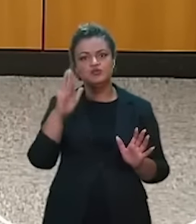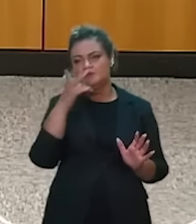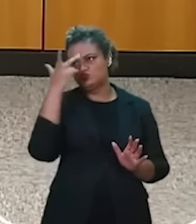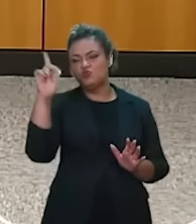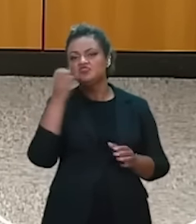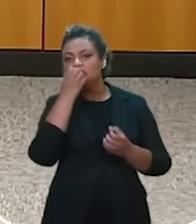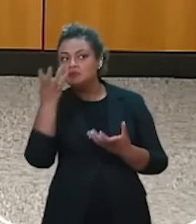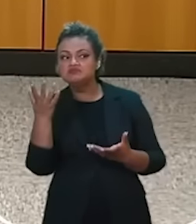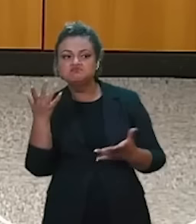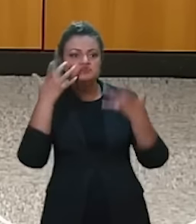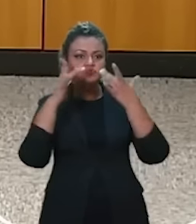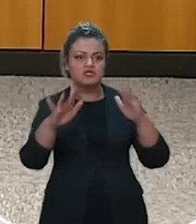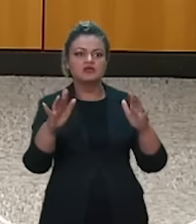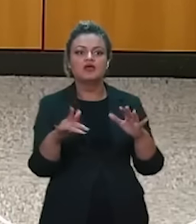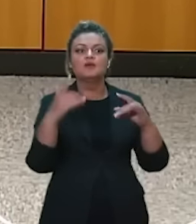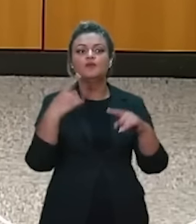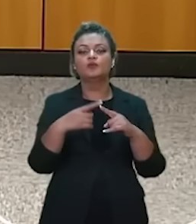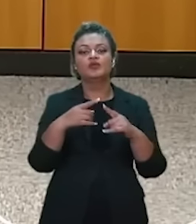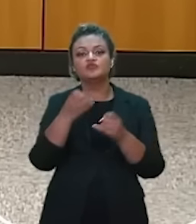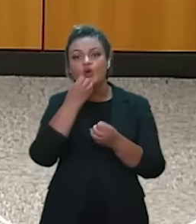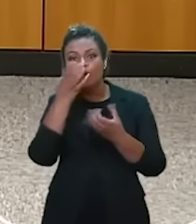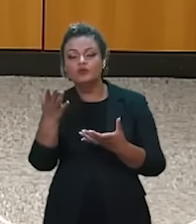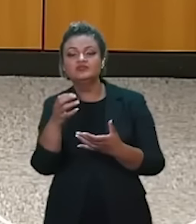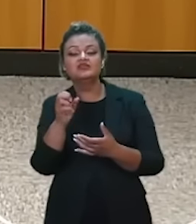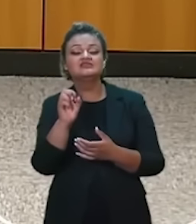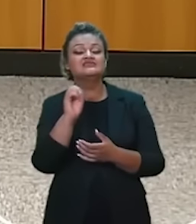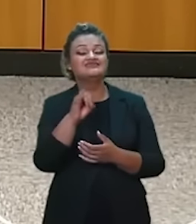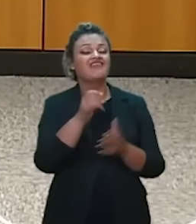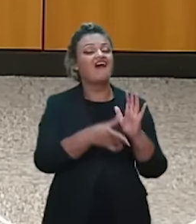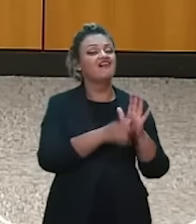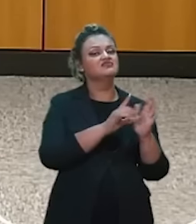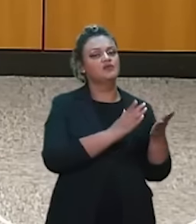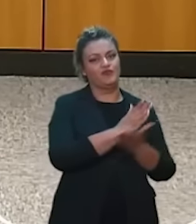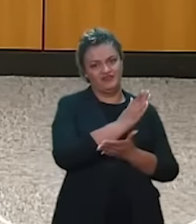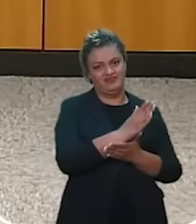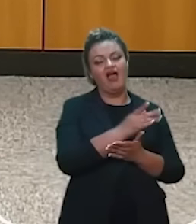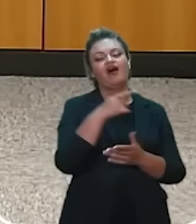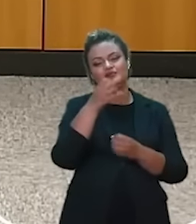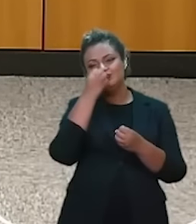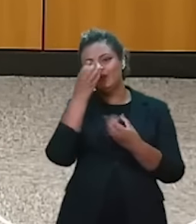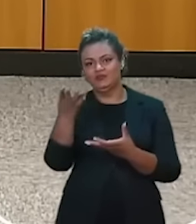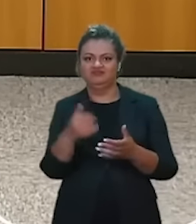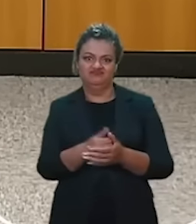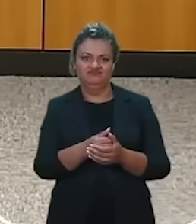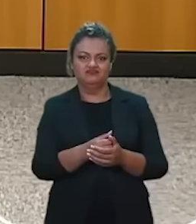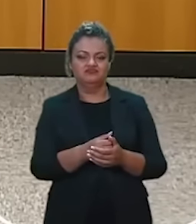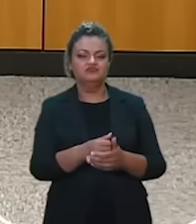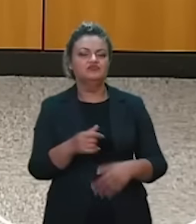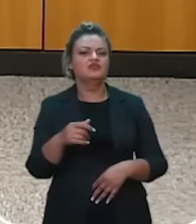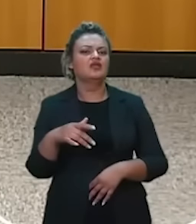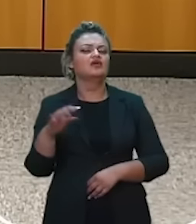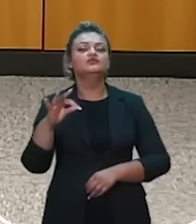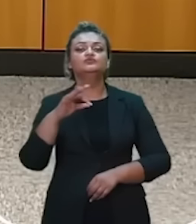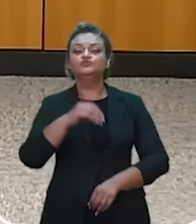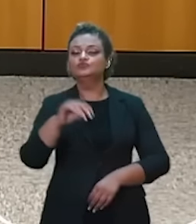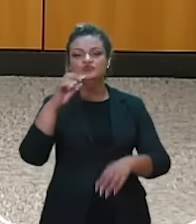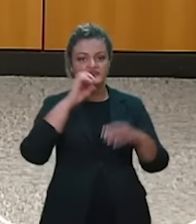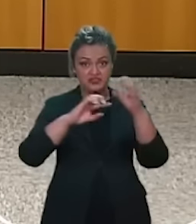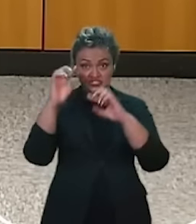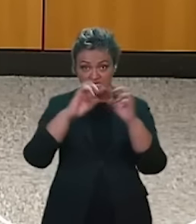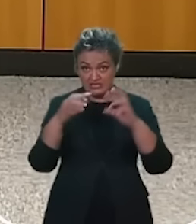porque juridicamente só h delação quando há homologação então todos os atos de investigação que estão sendo